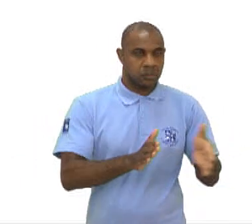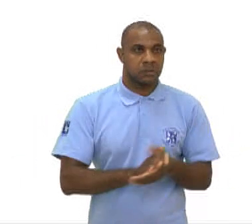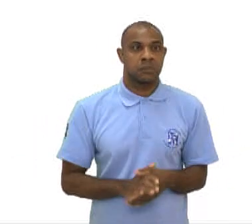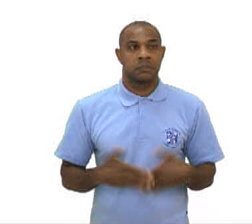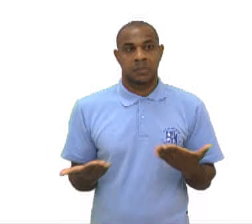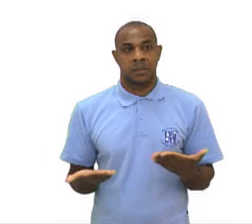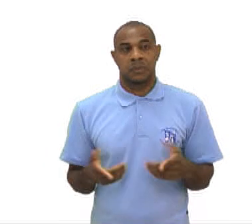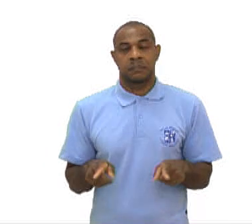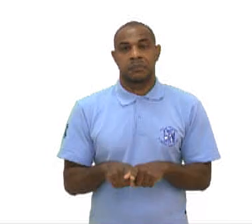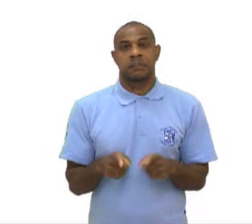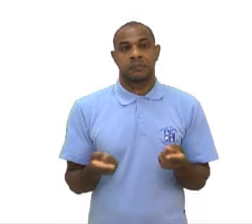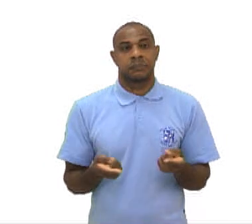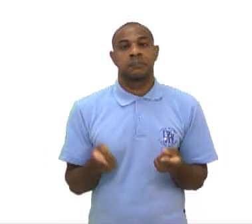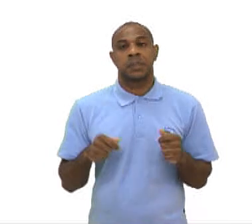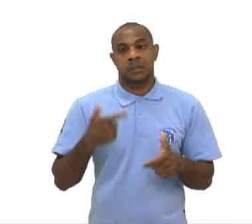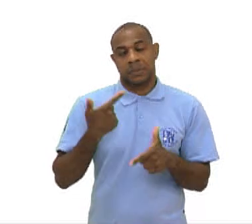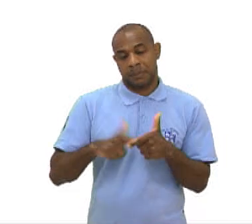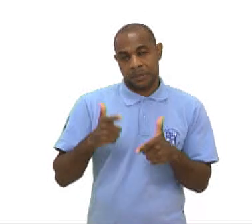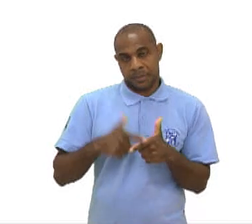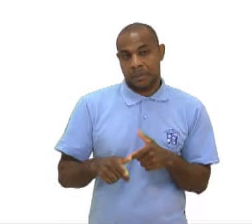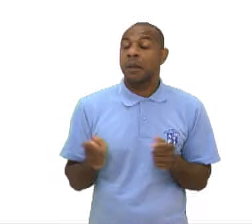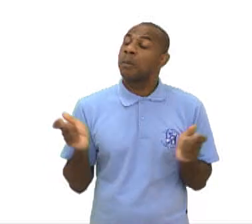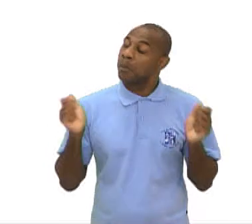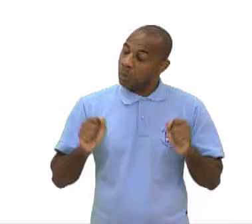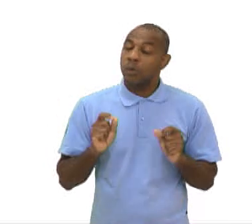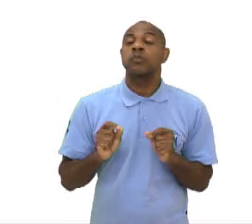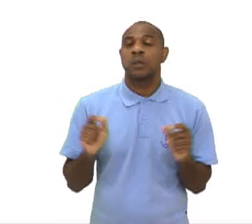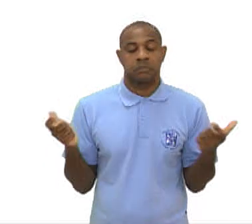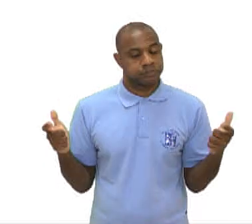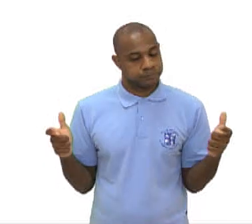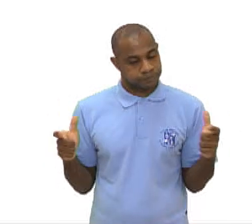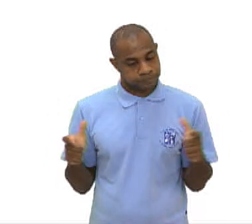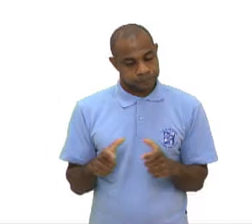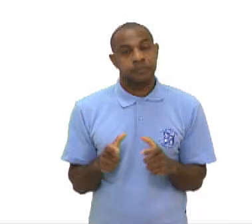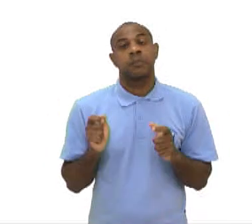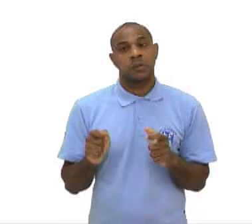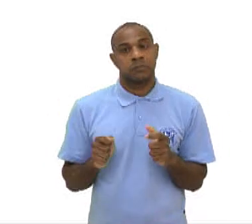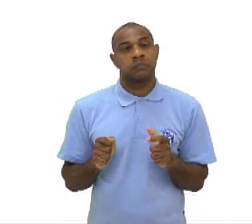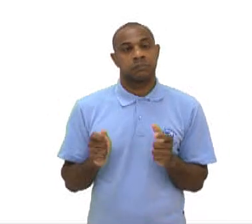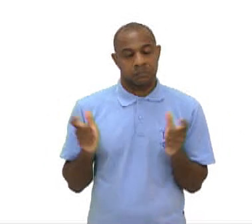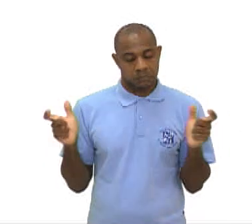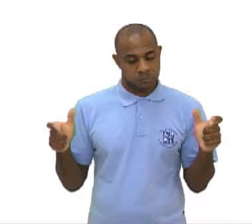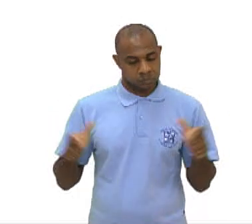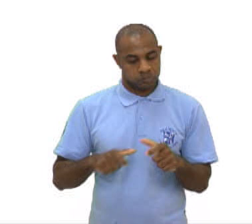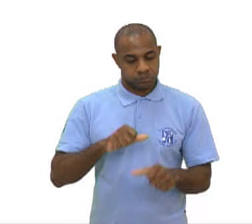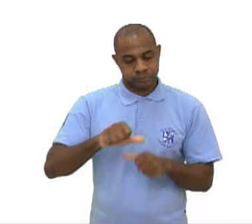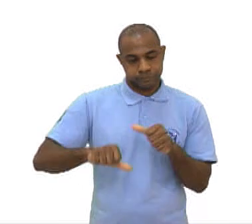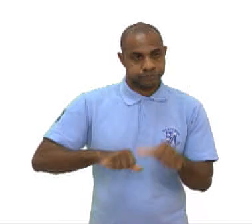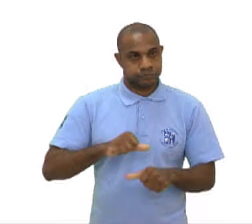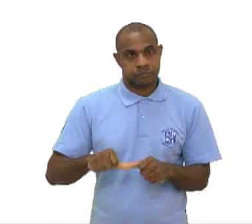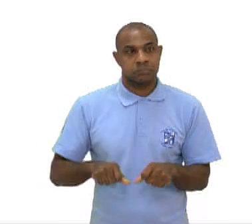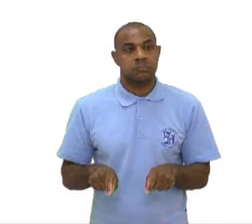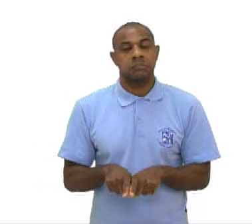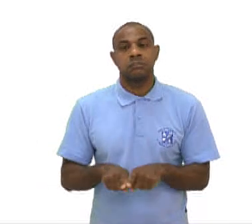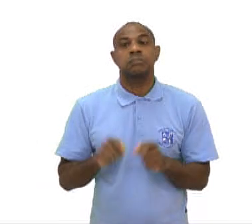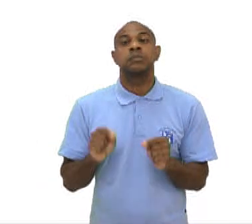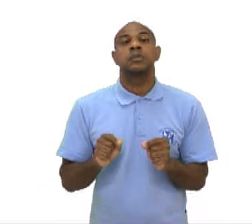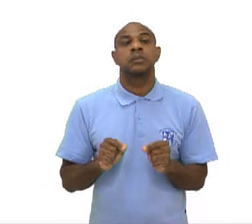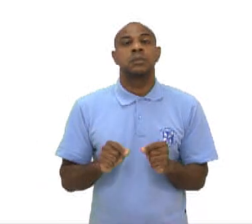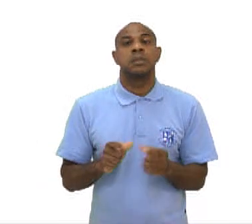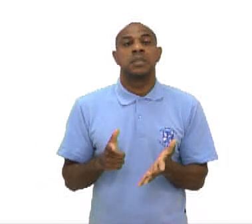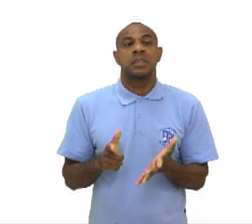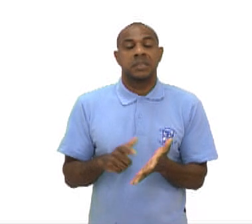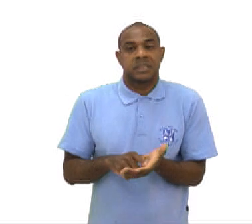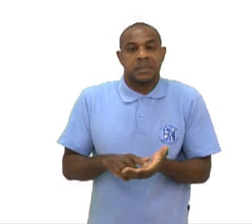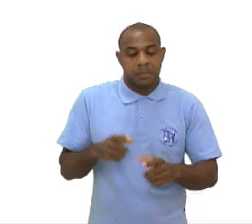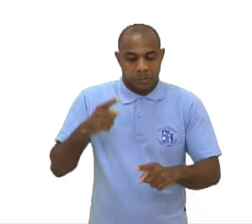Contudo, tal dano ambiental pode ser minimizado pela adoção de práticas sustentáveis, que aprisionam esse elemento no solo, impedindo seu